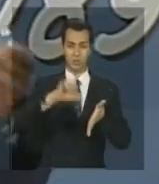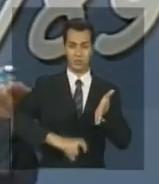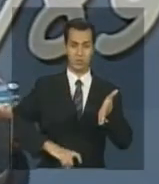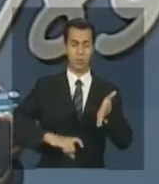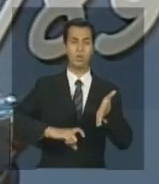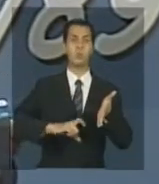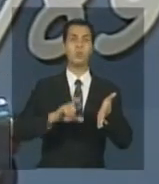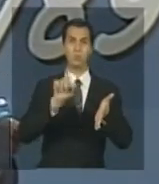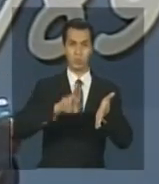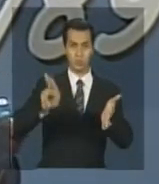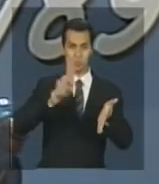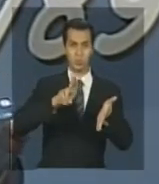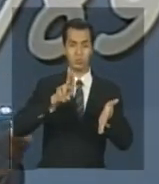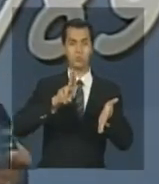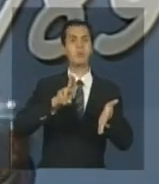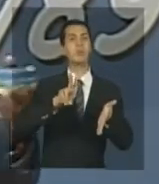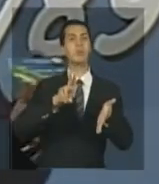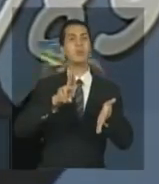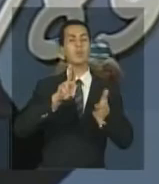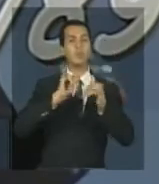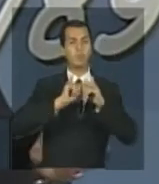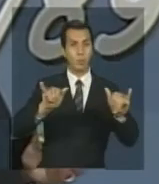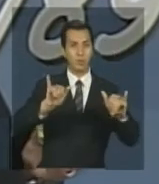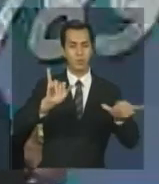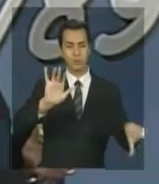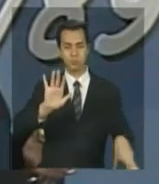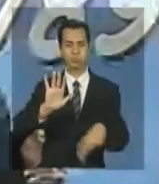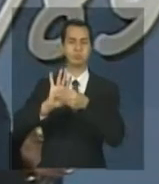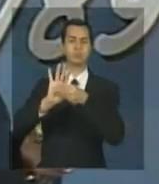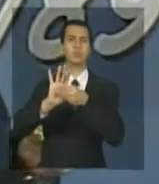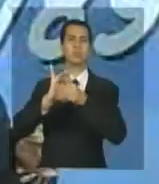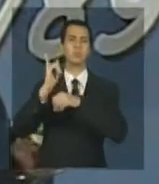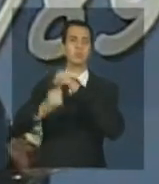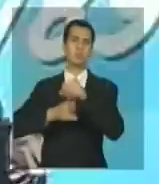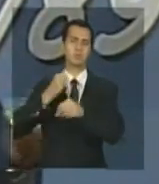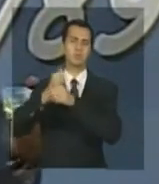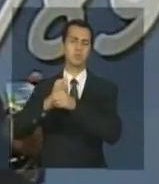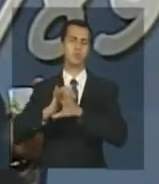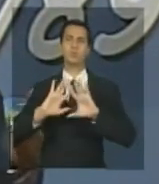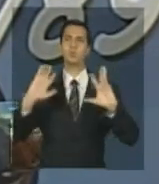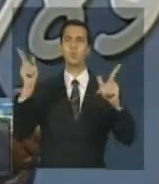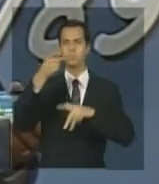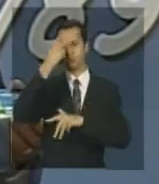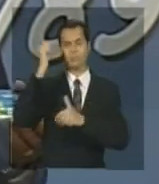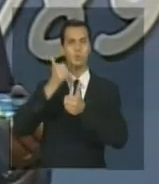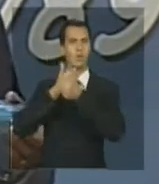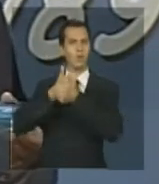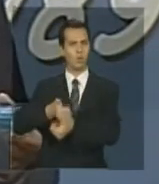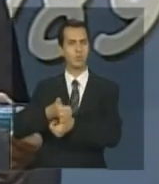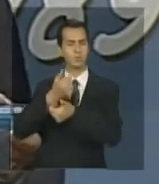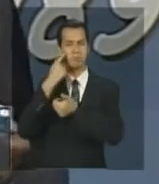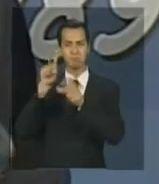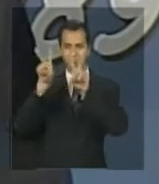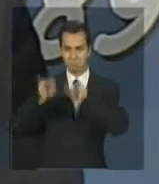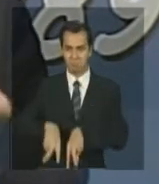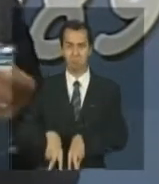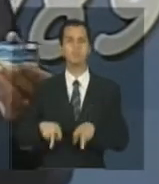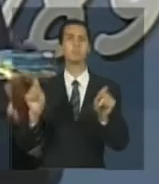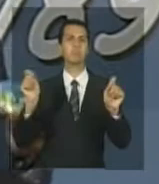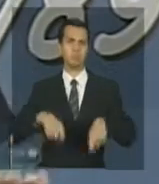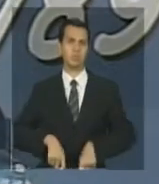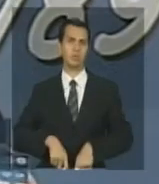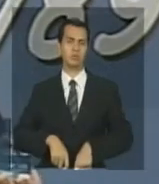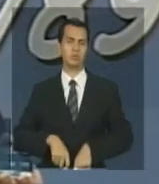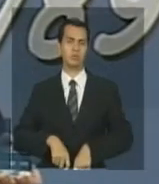Portal da Transparência da Controladoria Geral da União Portanto o acompanhamento EA fiscalização se